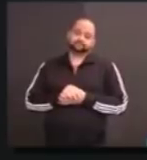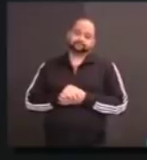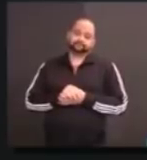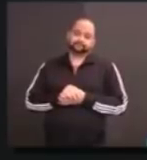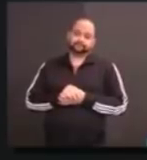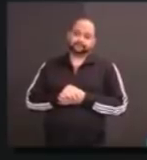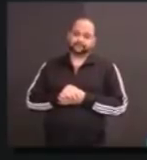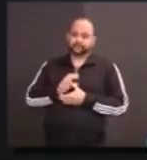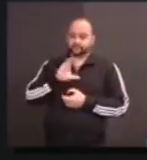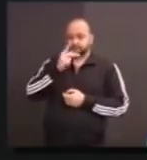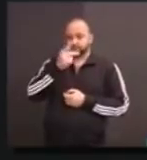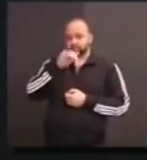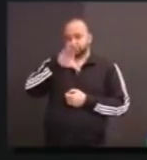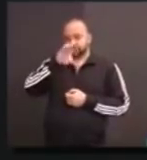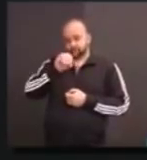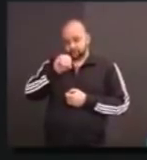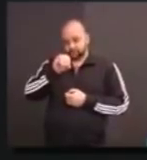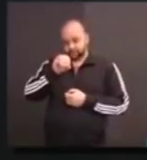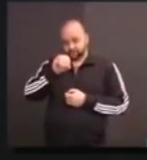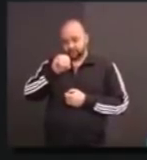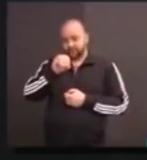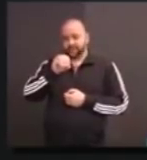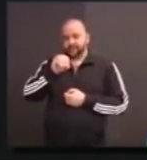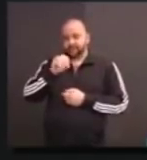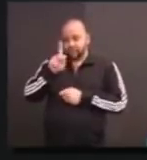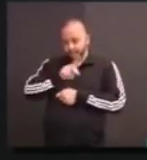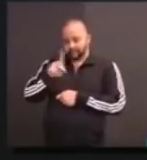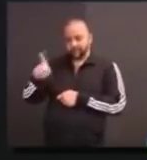Chico Xavier foi professor de catecismo.